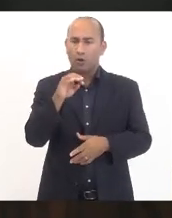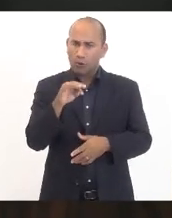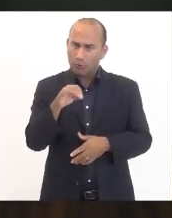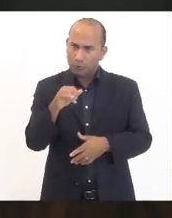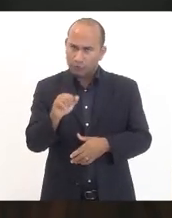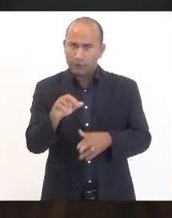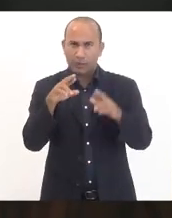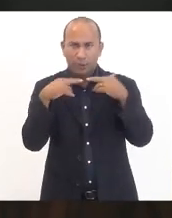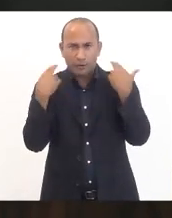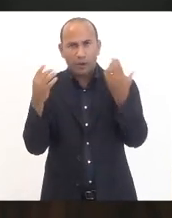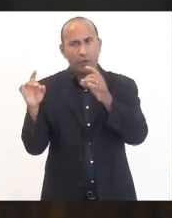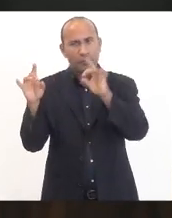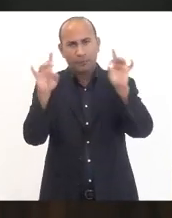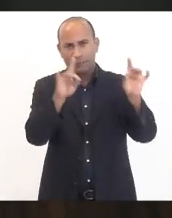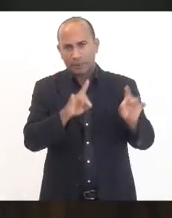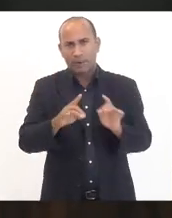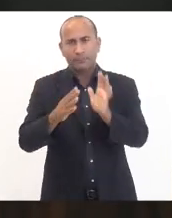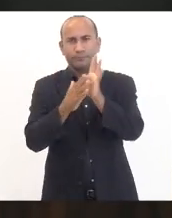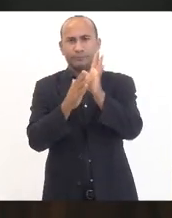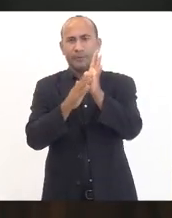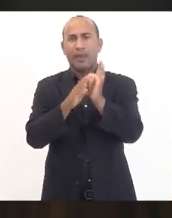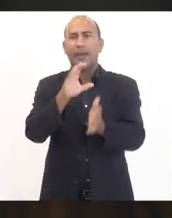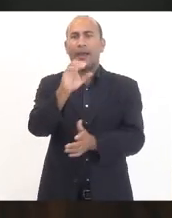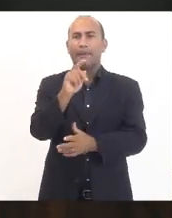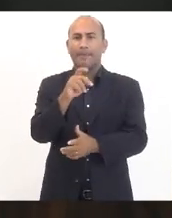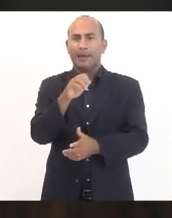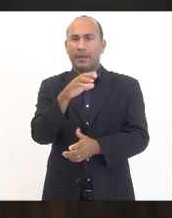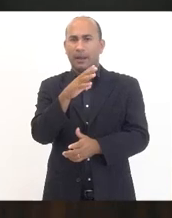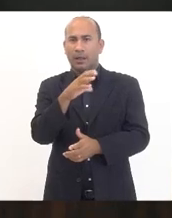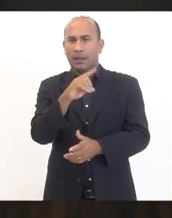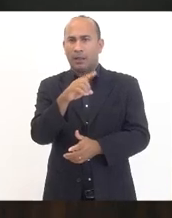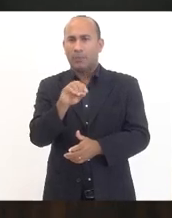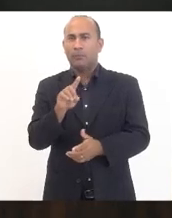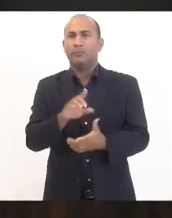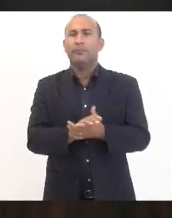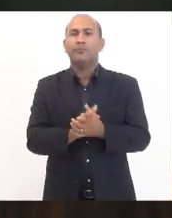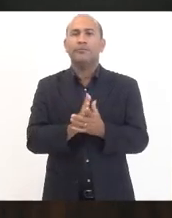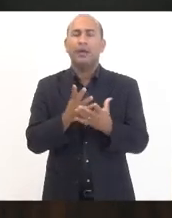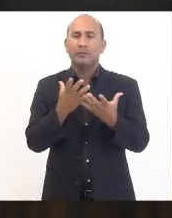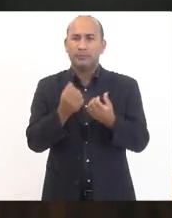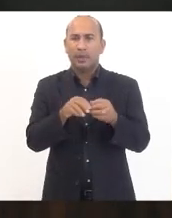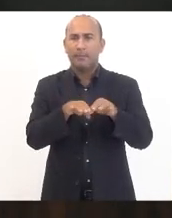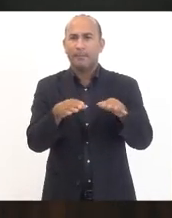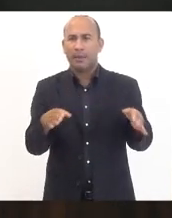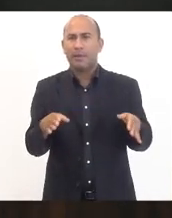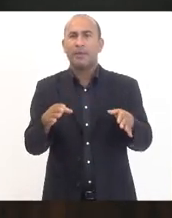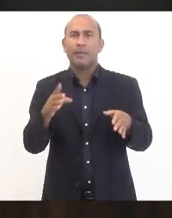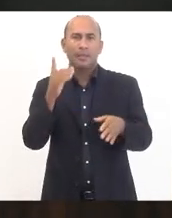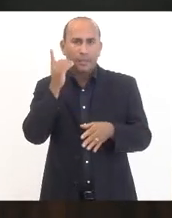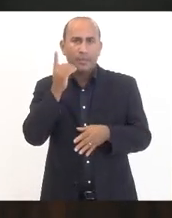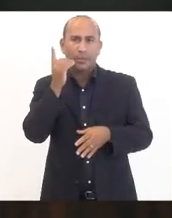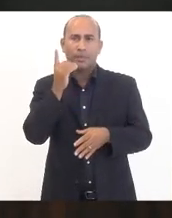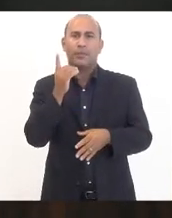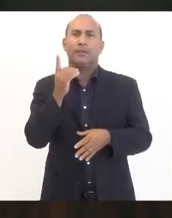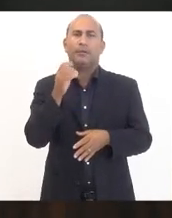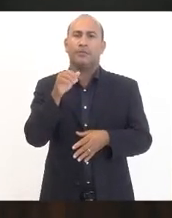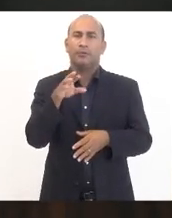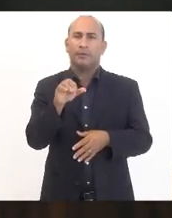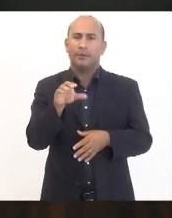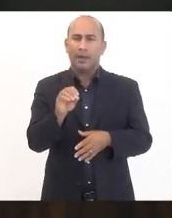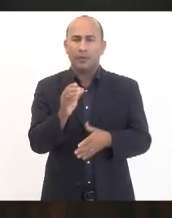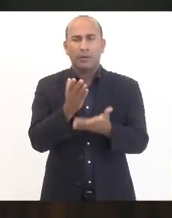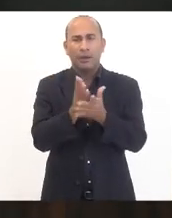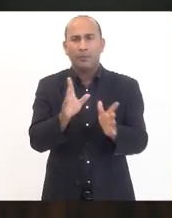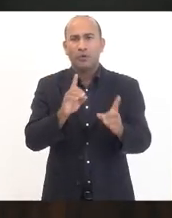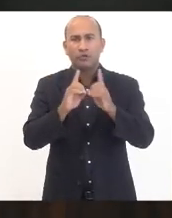sessão solene em homenagem aos capelanos. Parecer da mesa diretora favorável, relator Deodalto. Em discussão, não havendo quem queira discutir, encerra a